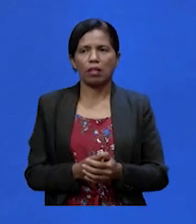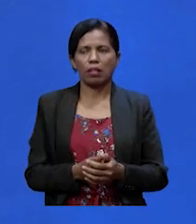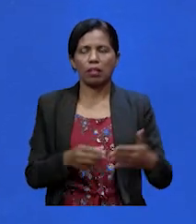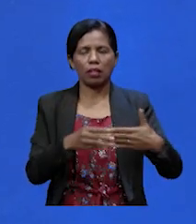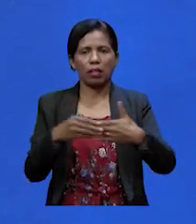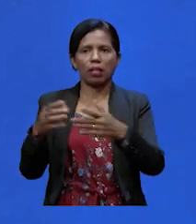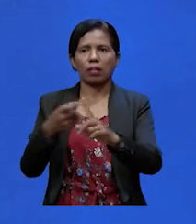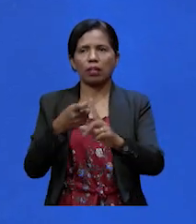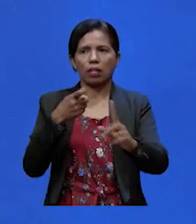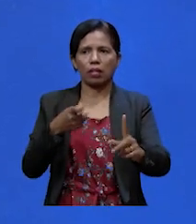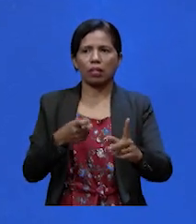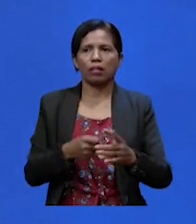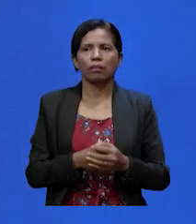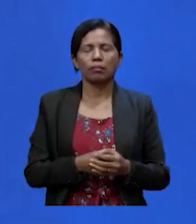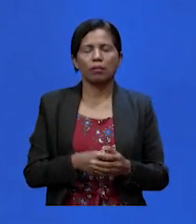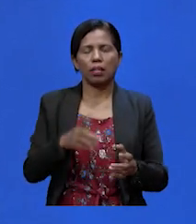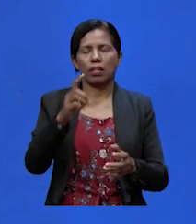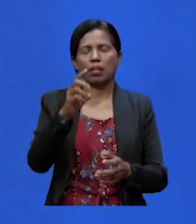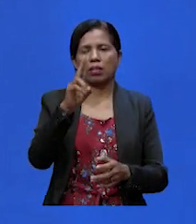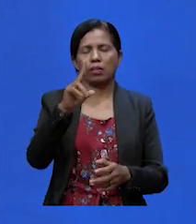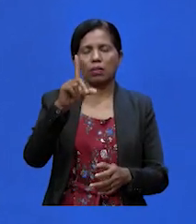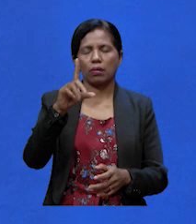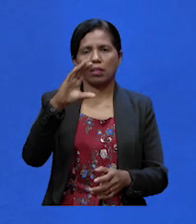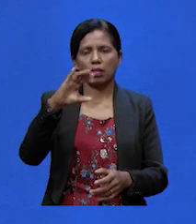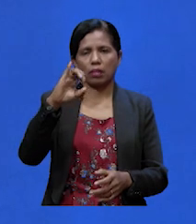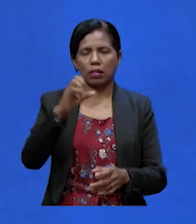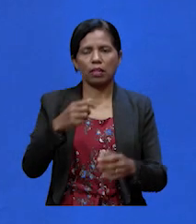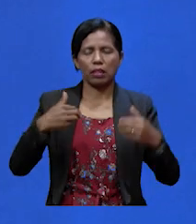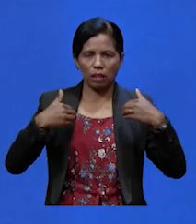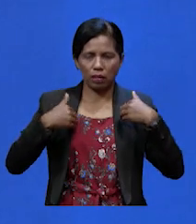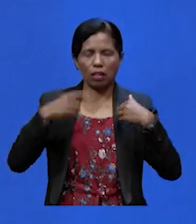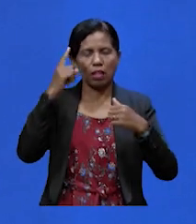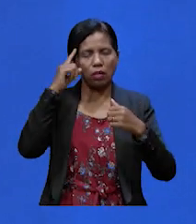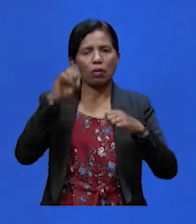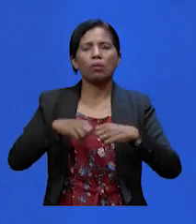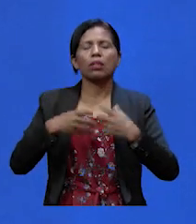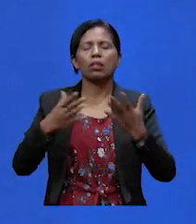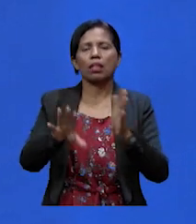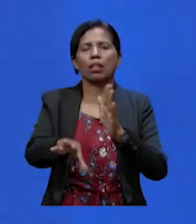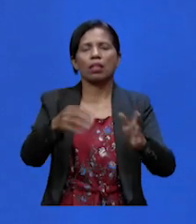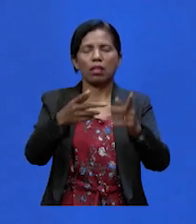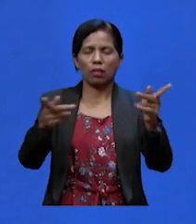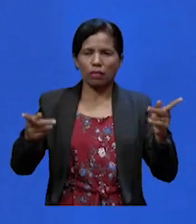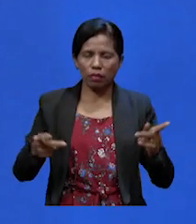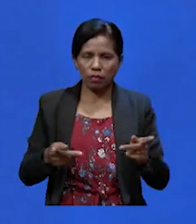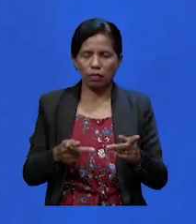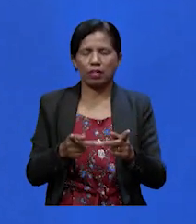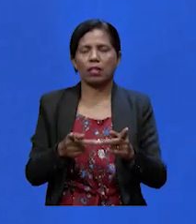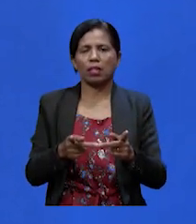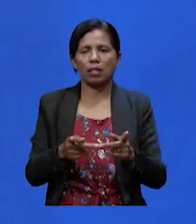usi mana dulu sedap punya hawana hanoi no insa hetan fatin permanen tida ba misang